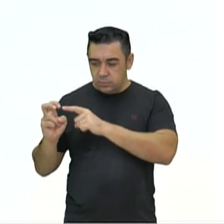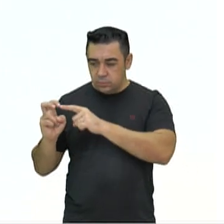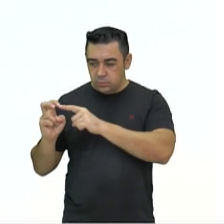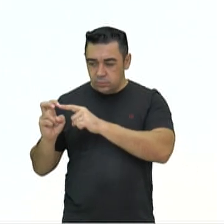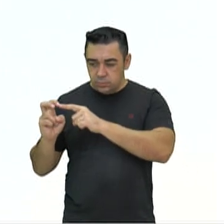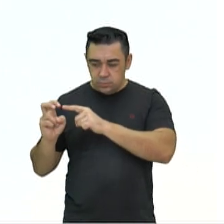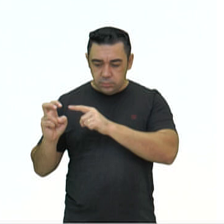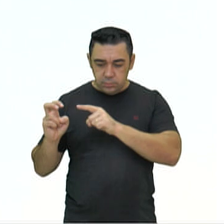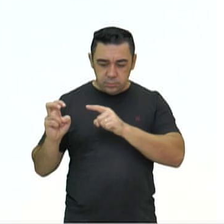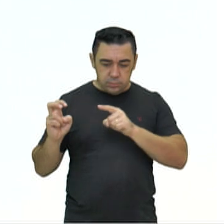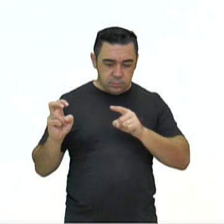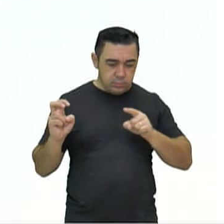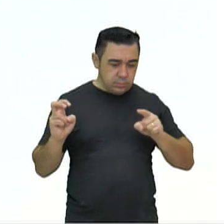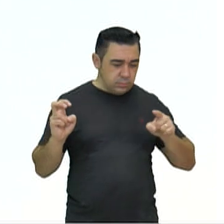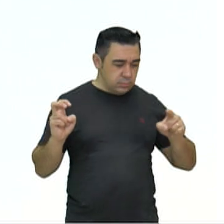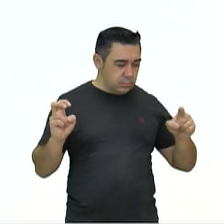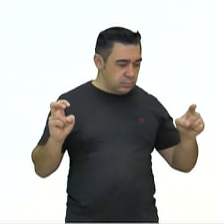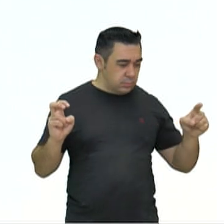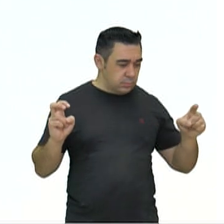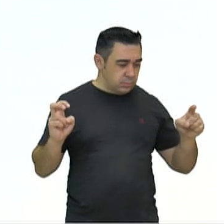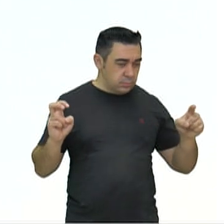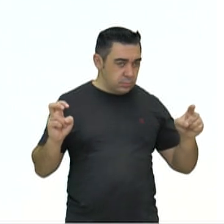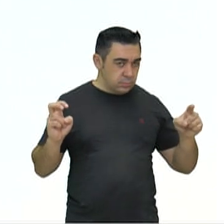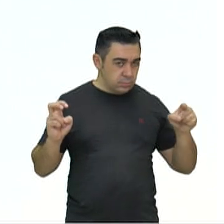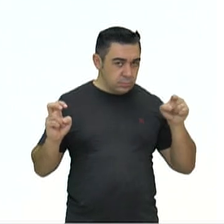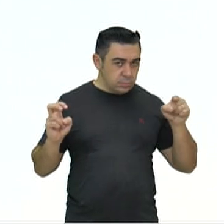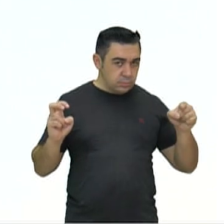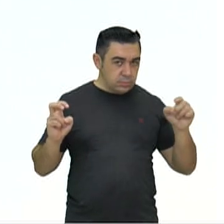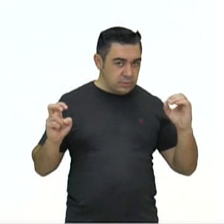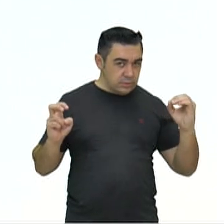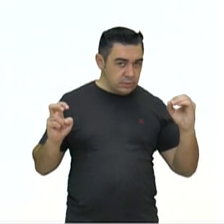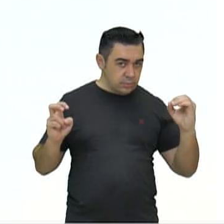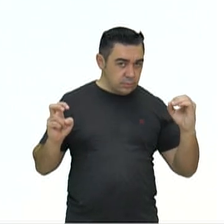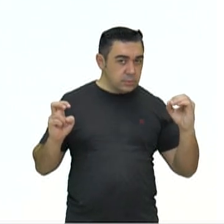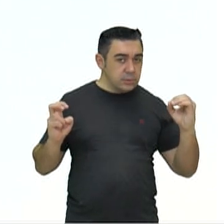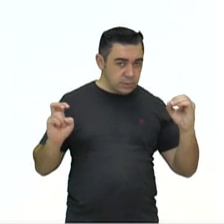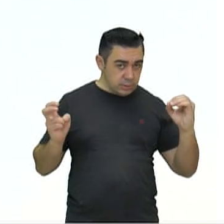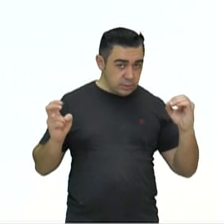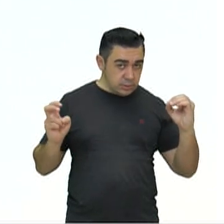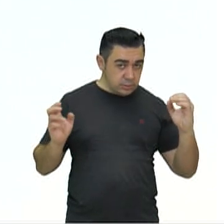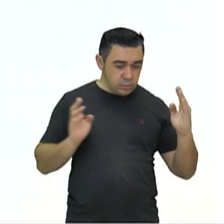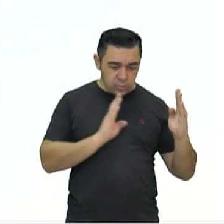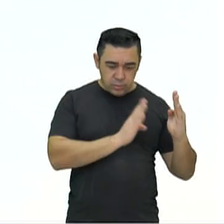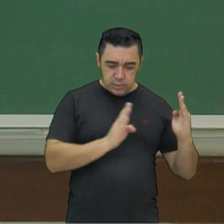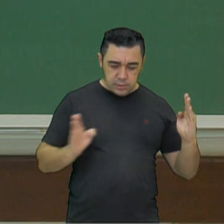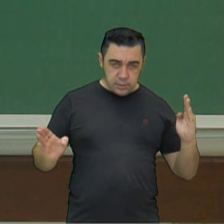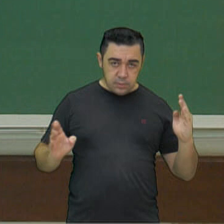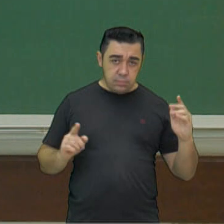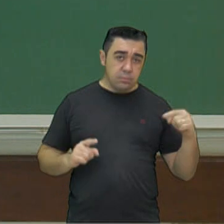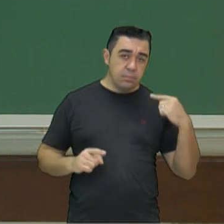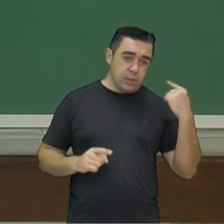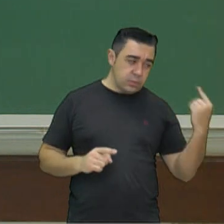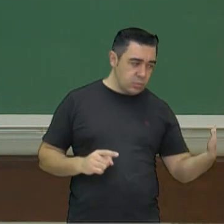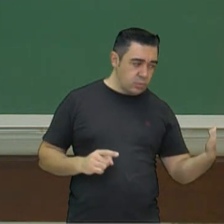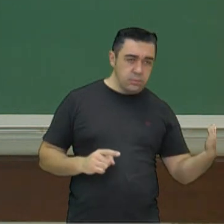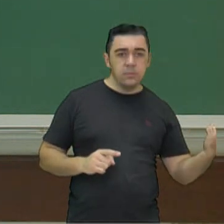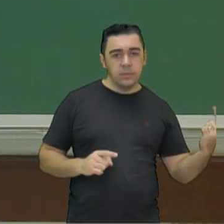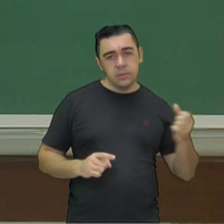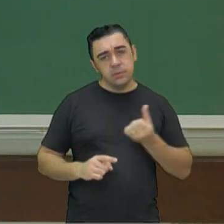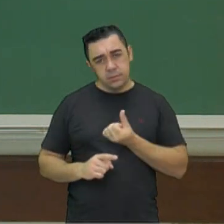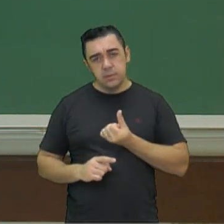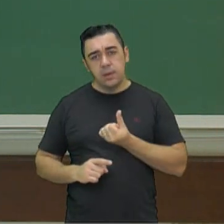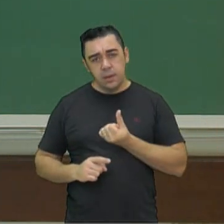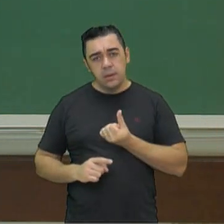desse ponto 5 até o centro, que é o eixo maior, eu tenho 5 unidades. Mais uma unidade são